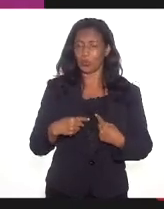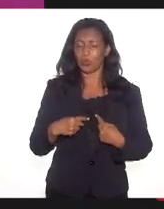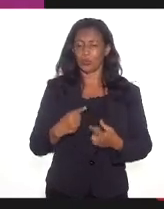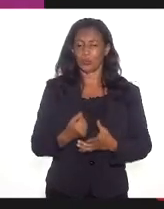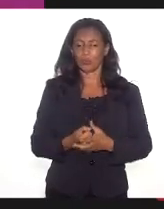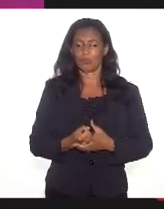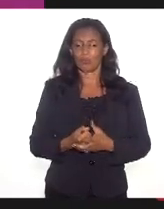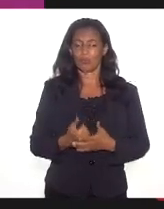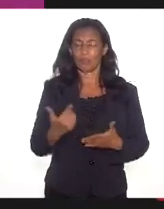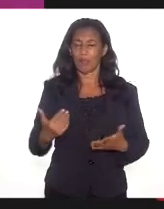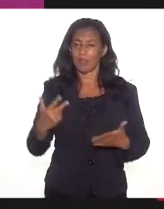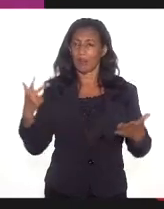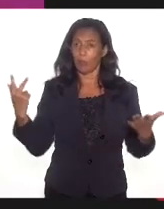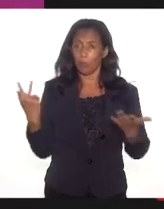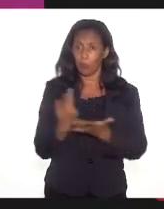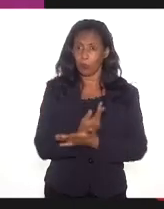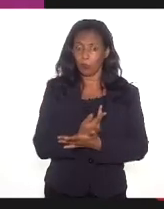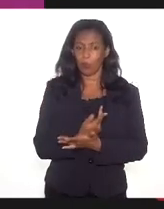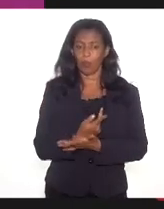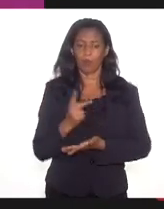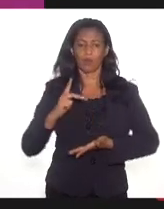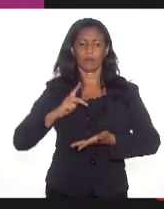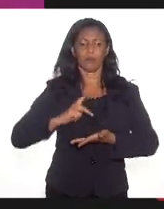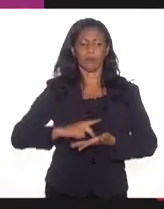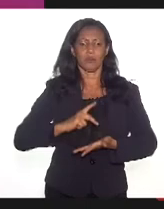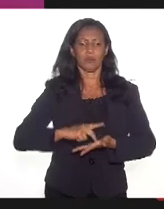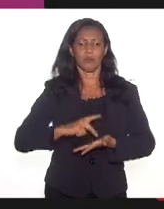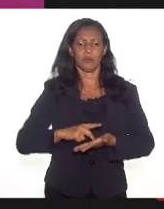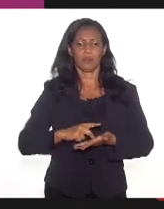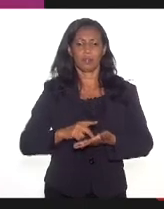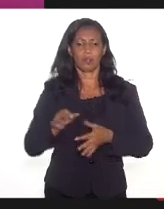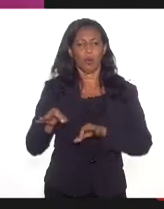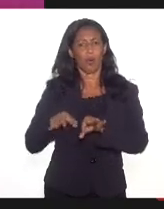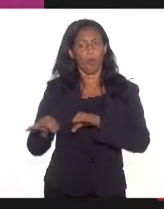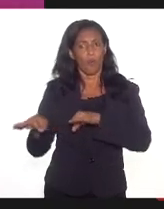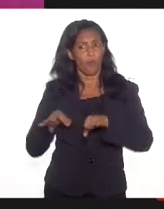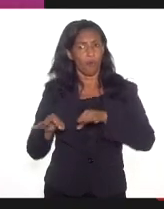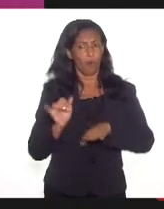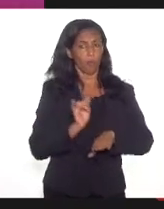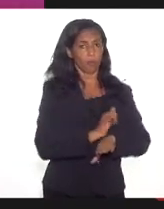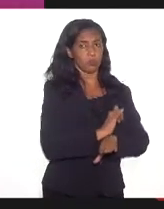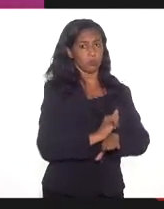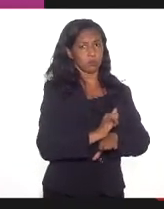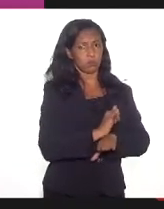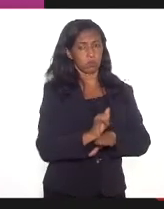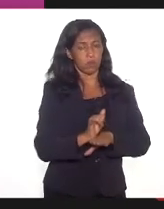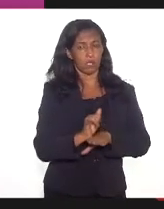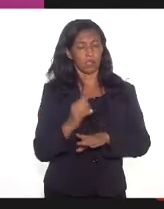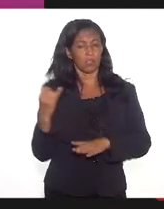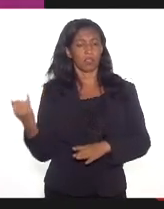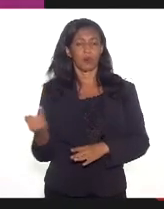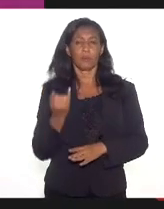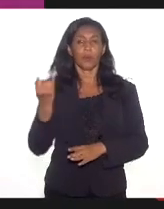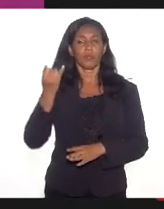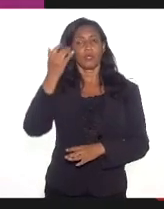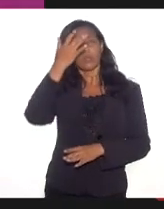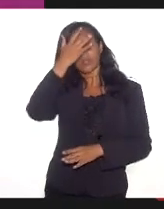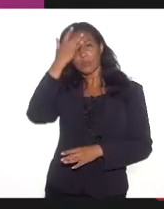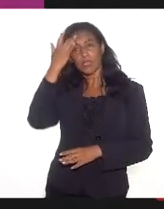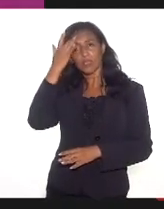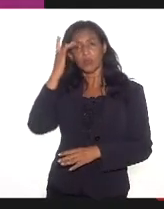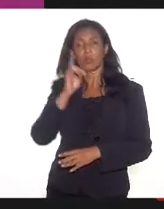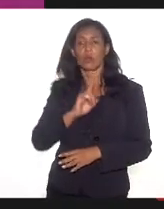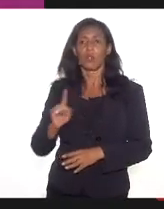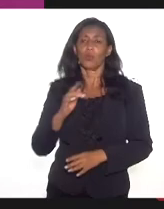haja de fato né medidas estruturantes e medidas pontuais pra que as pessoas não